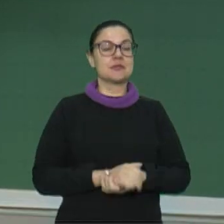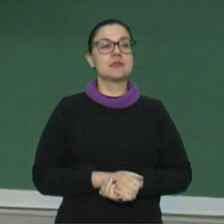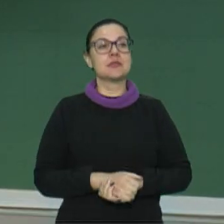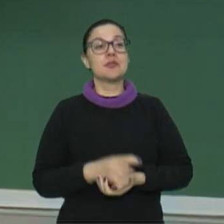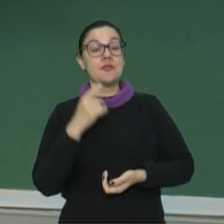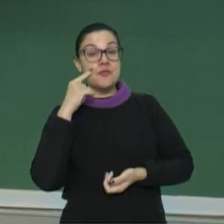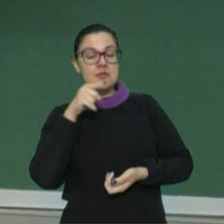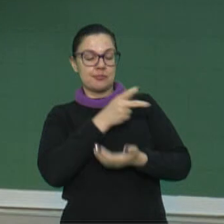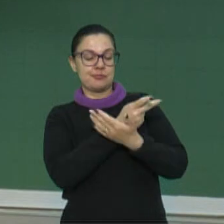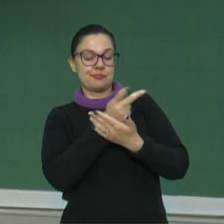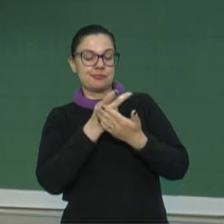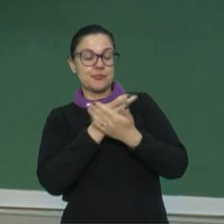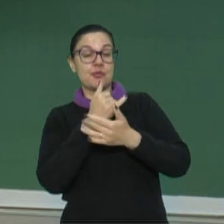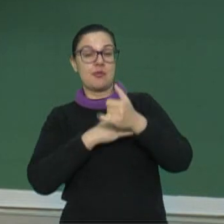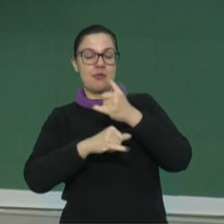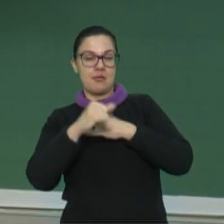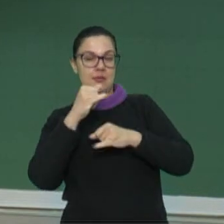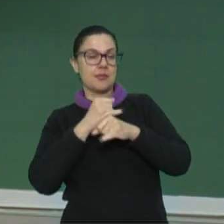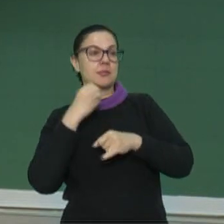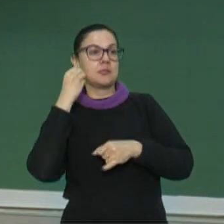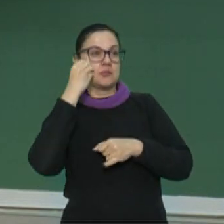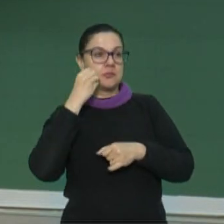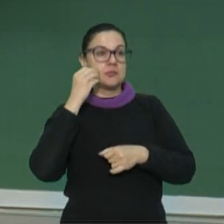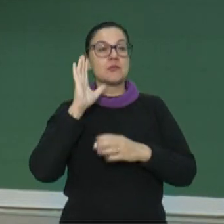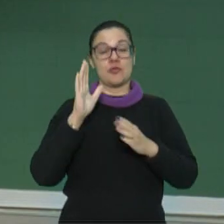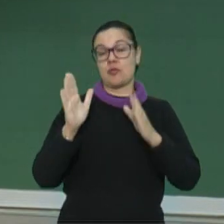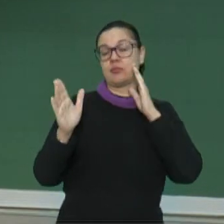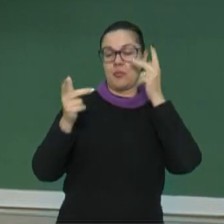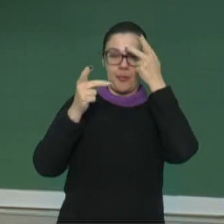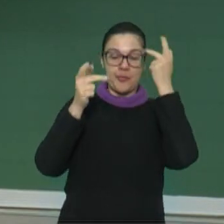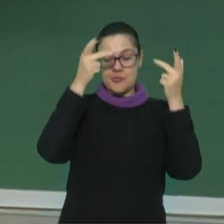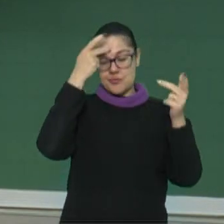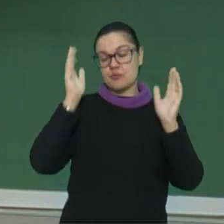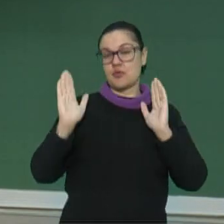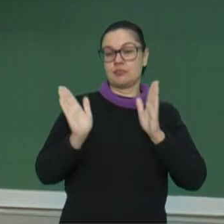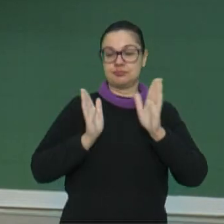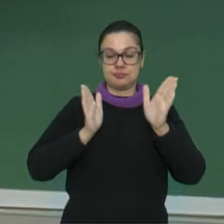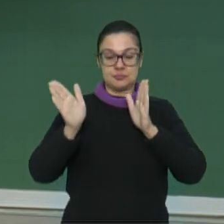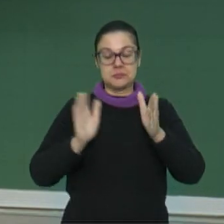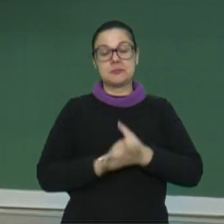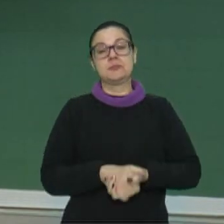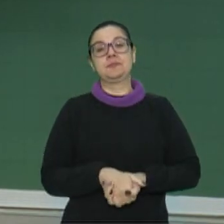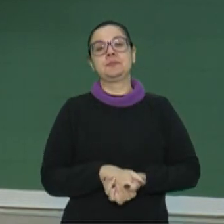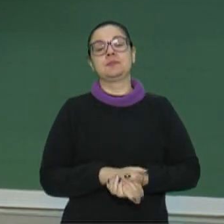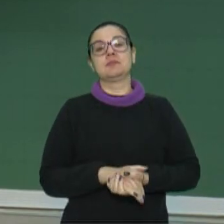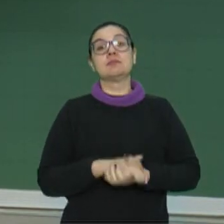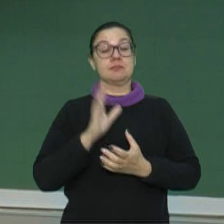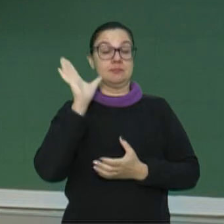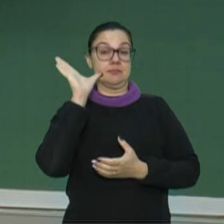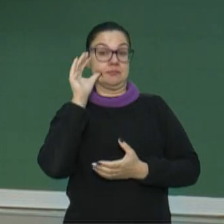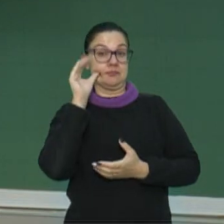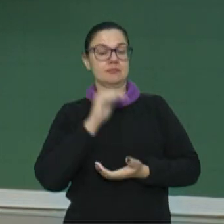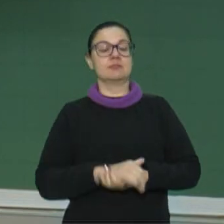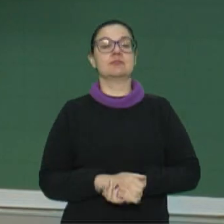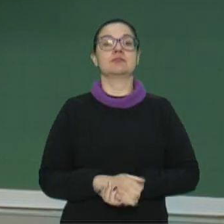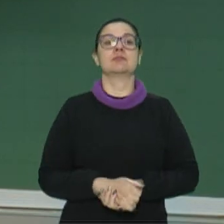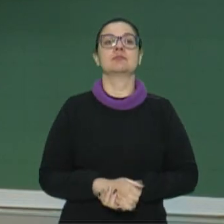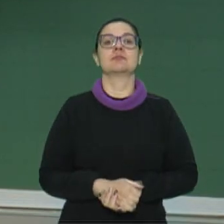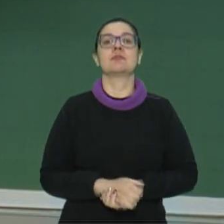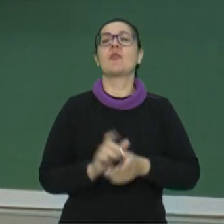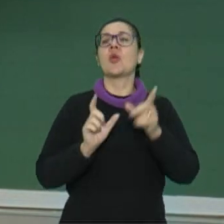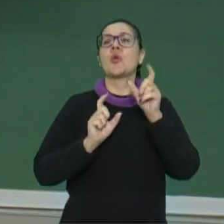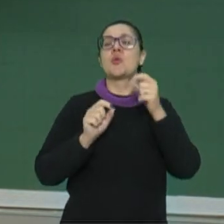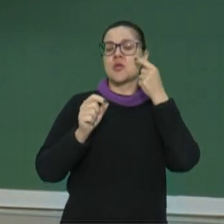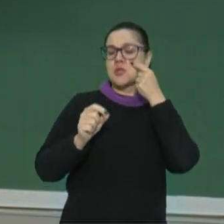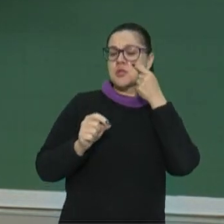para você buscar esse experimento, tá? Eu já vi outras pessoas fazendo esse experimento, tá? Bem interessante, tá? Que foi feito. Então o que